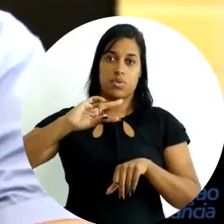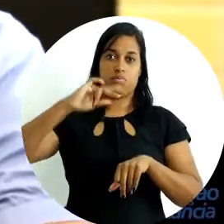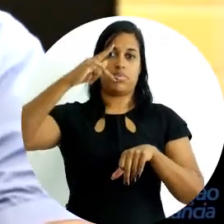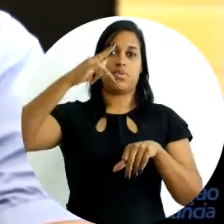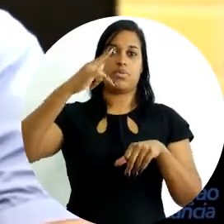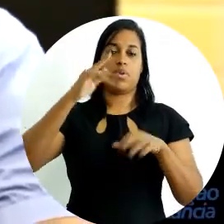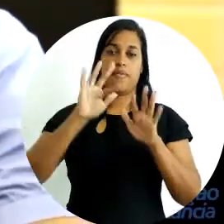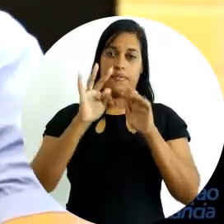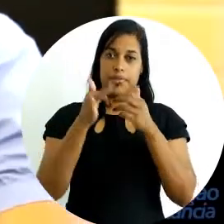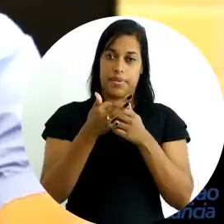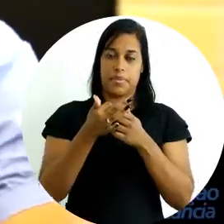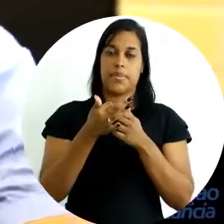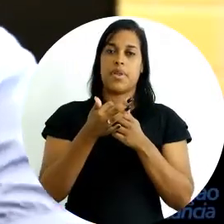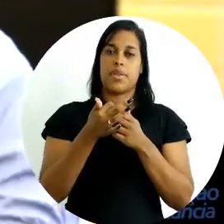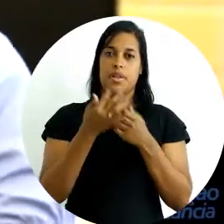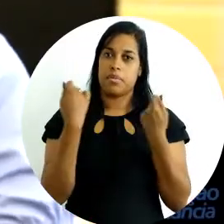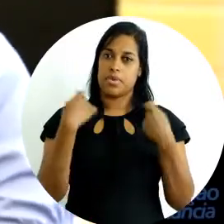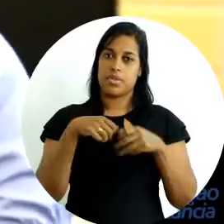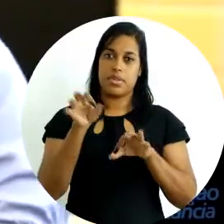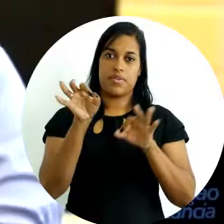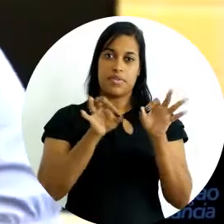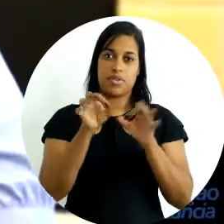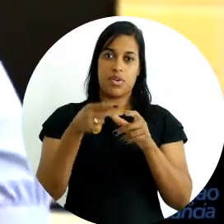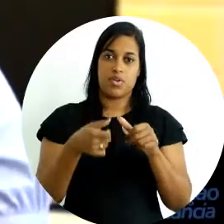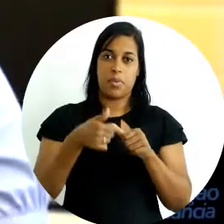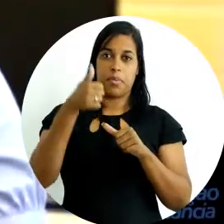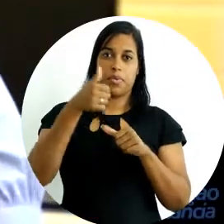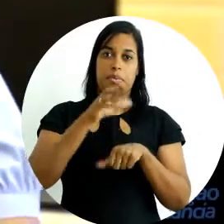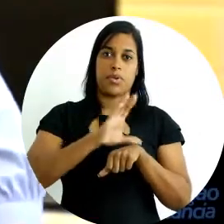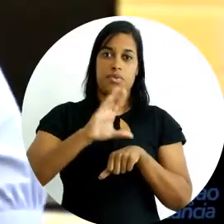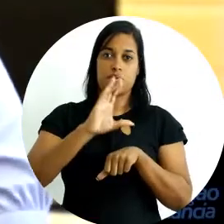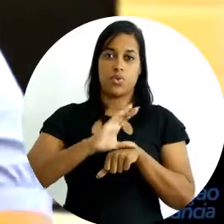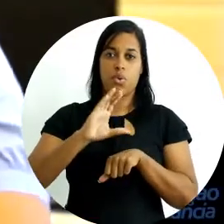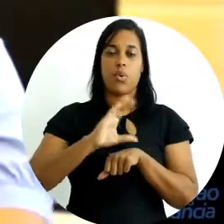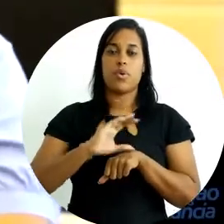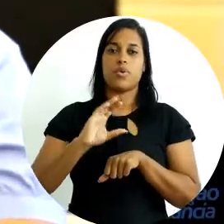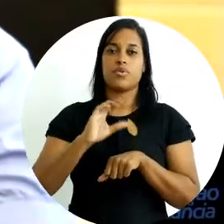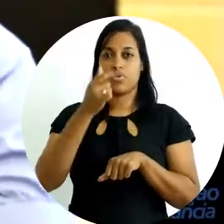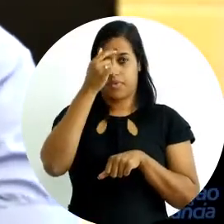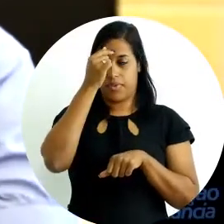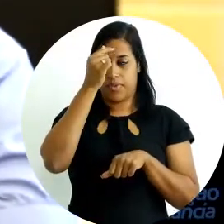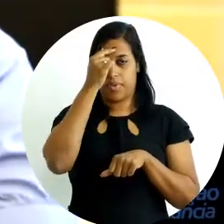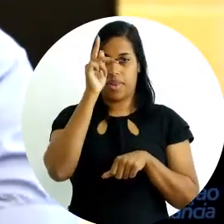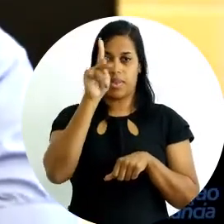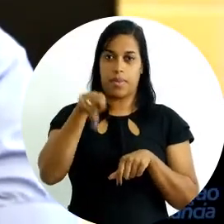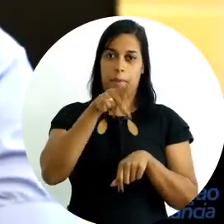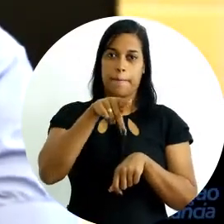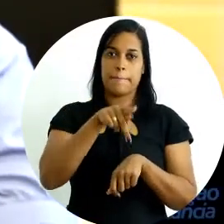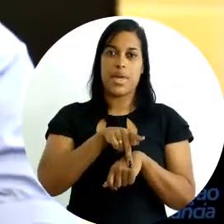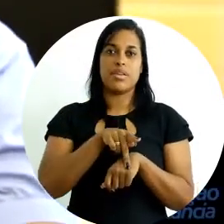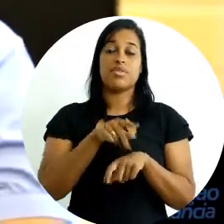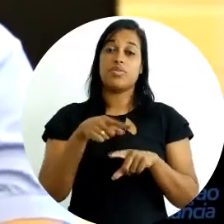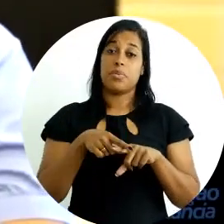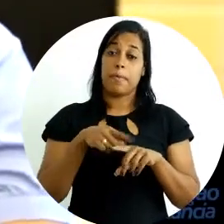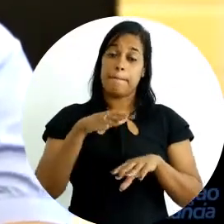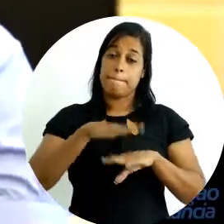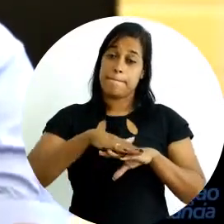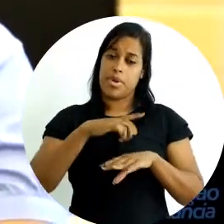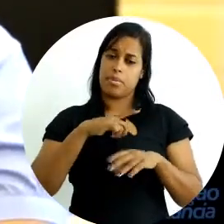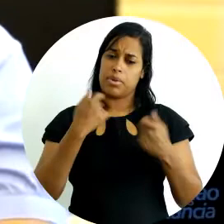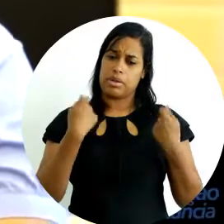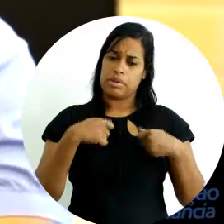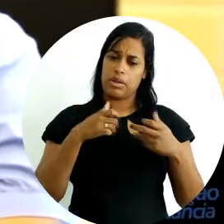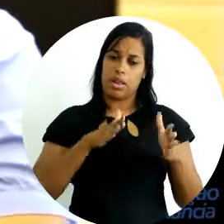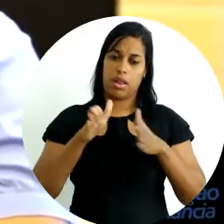superior. Então, com a vinda da família real, organizam-se os primeiros cursos superiores do país. Mas,